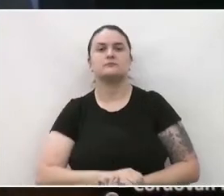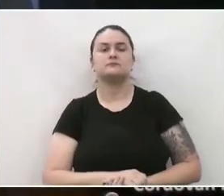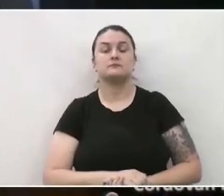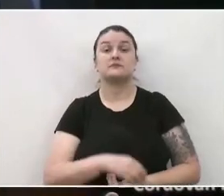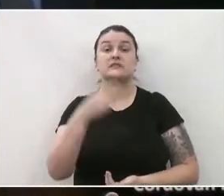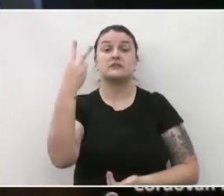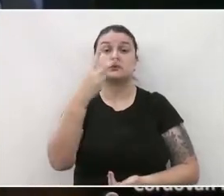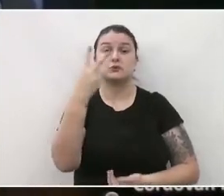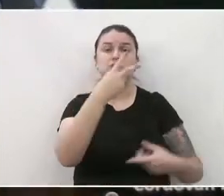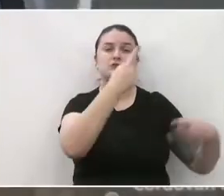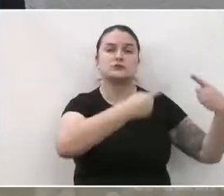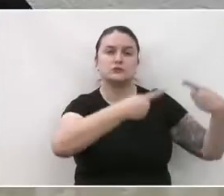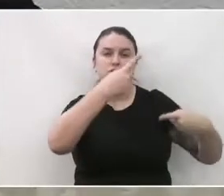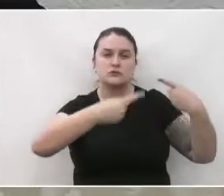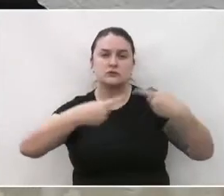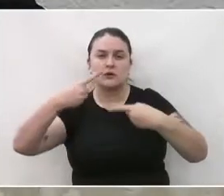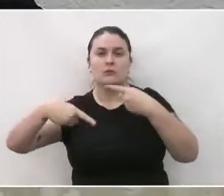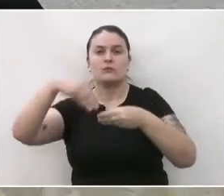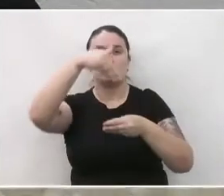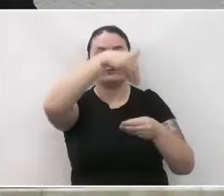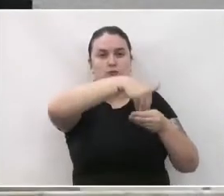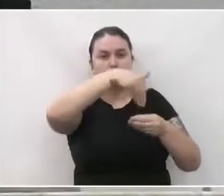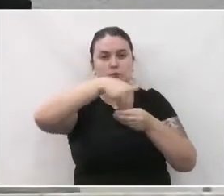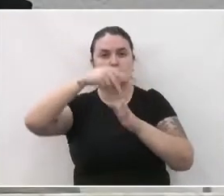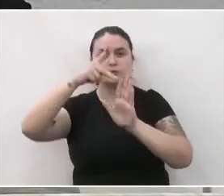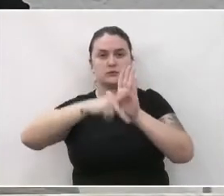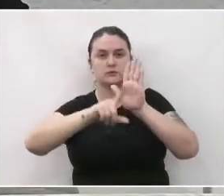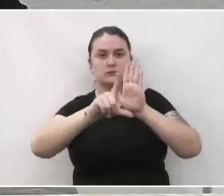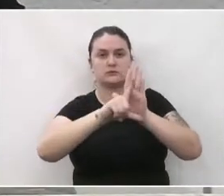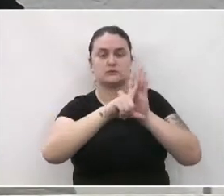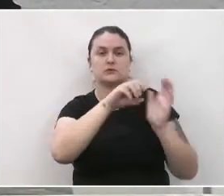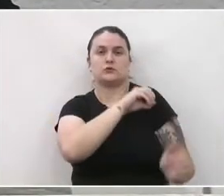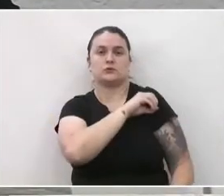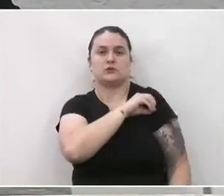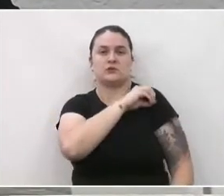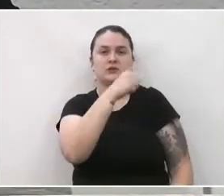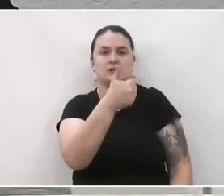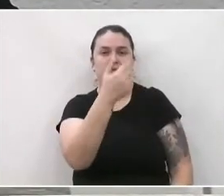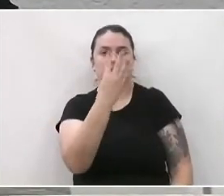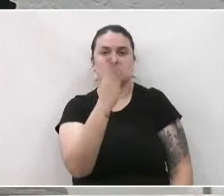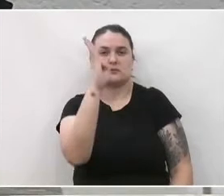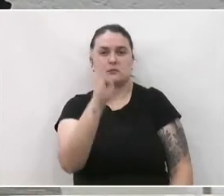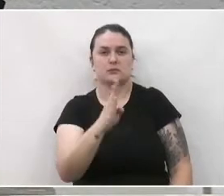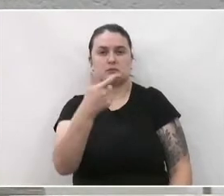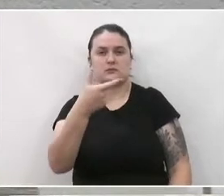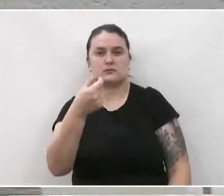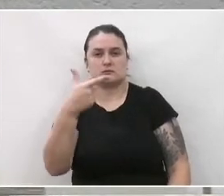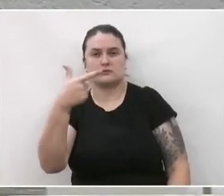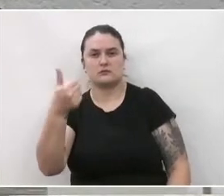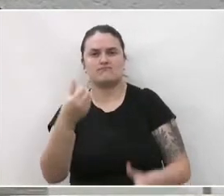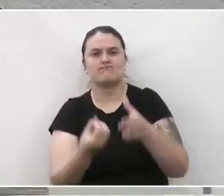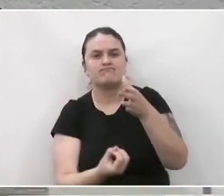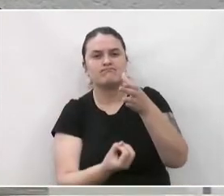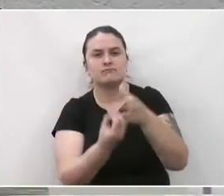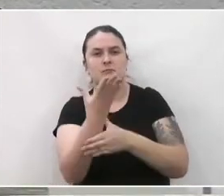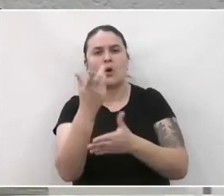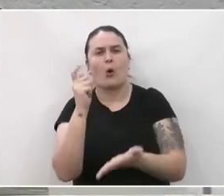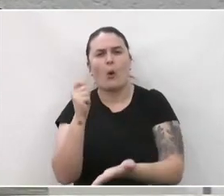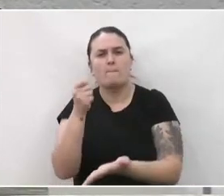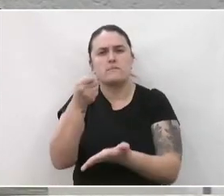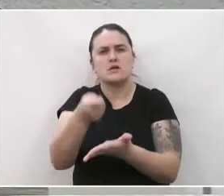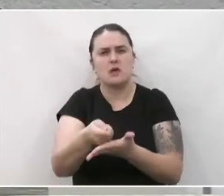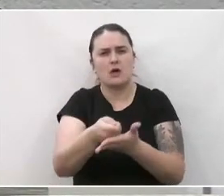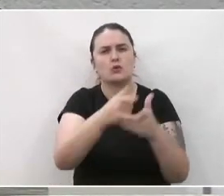Em segunda discussão e votação do projeto de lei ordinária número 14 de 2021, cria a obrigação para